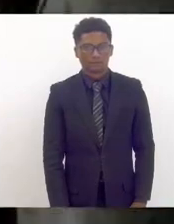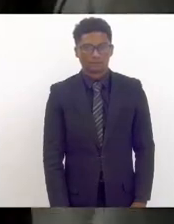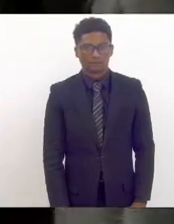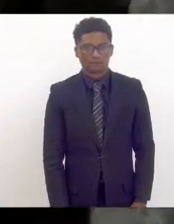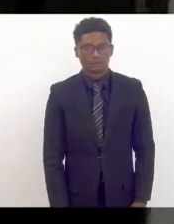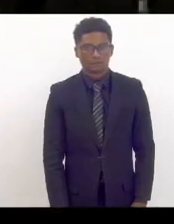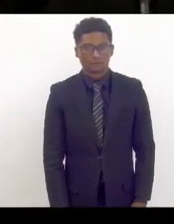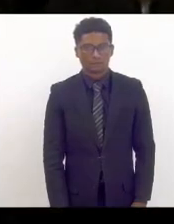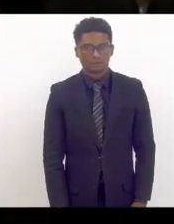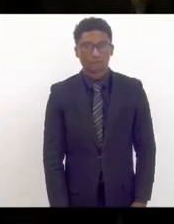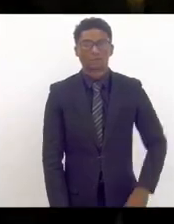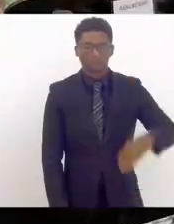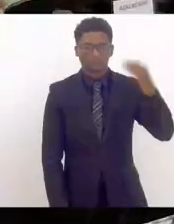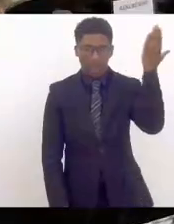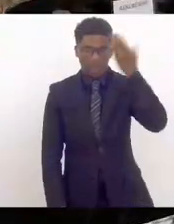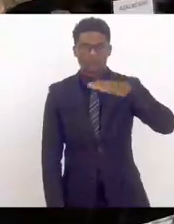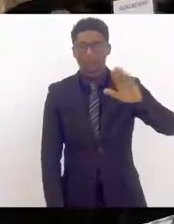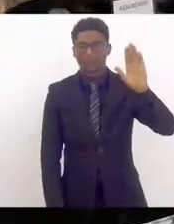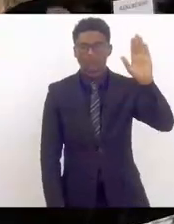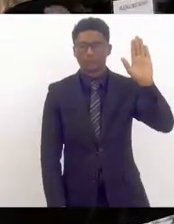Assim eu prometo.